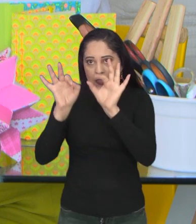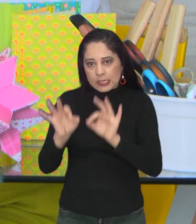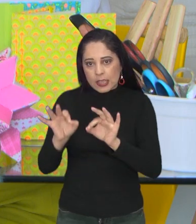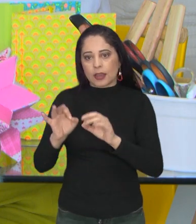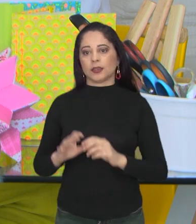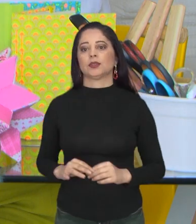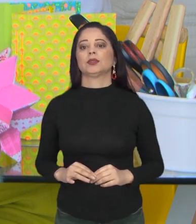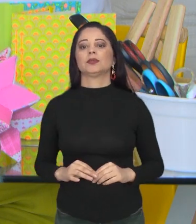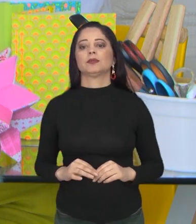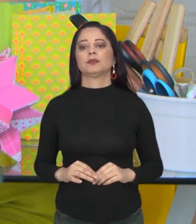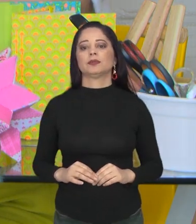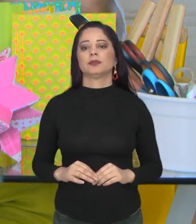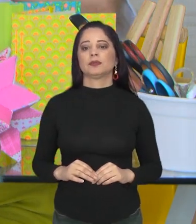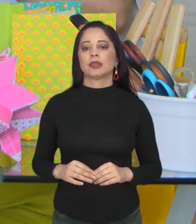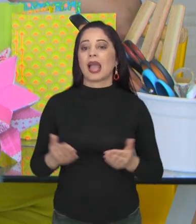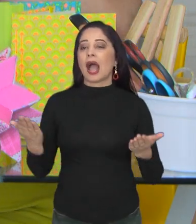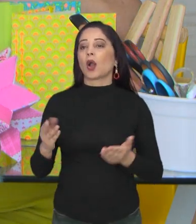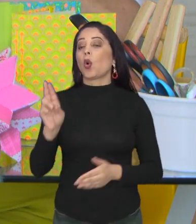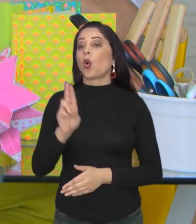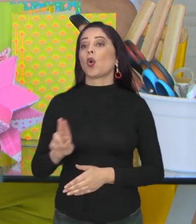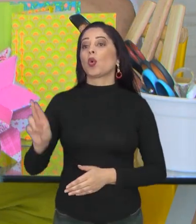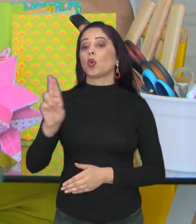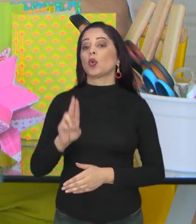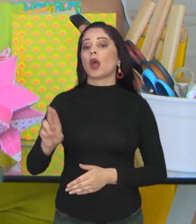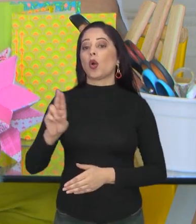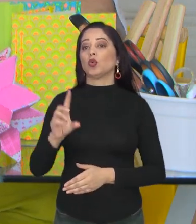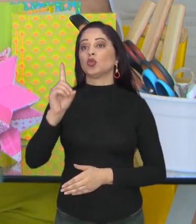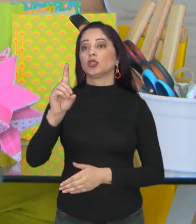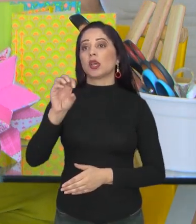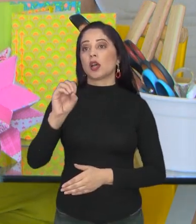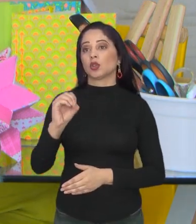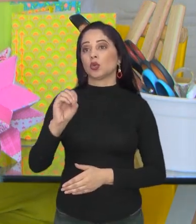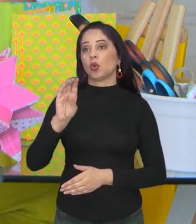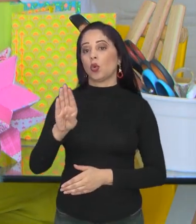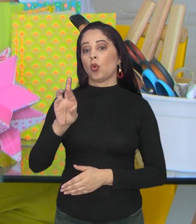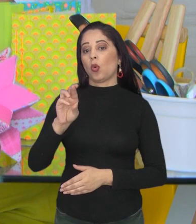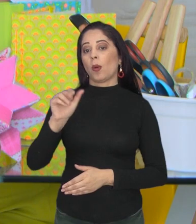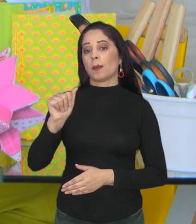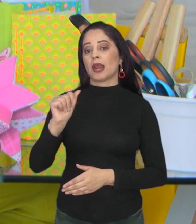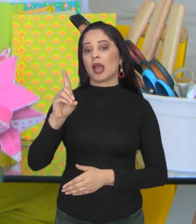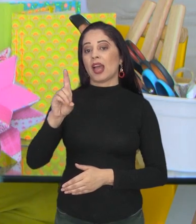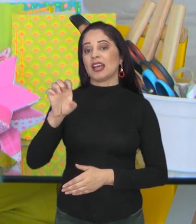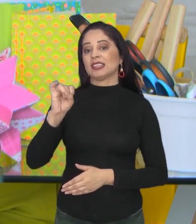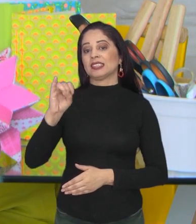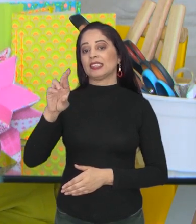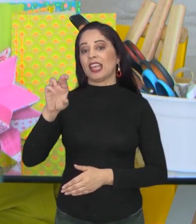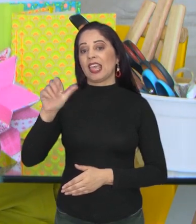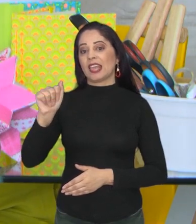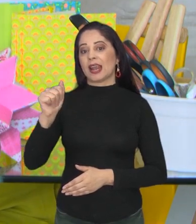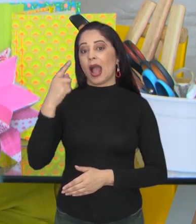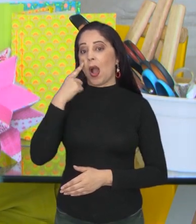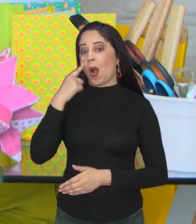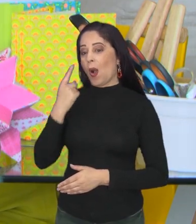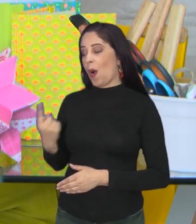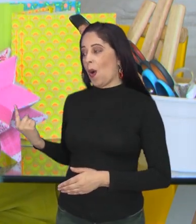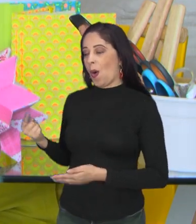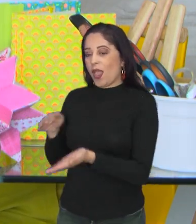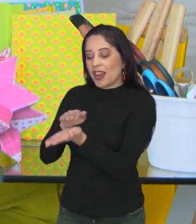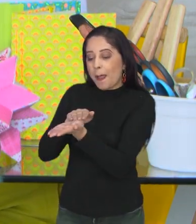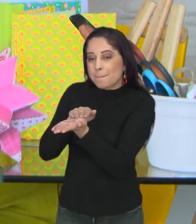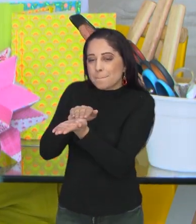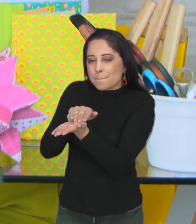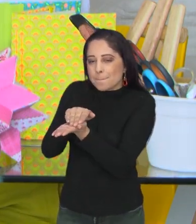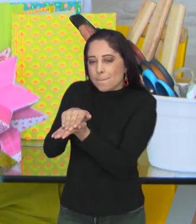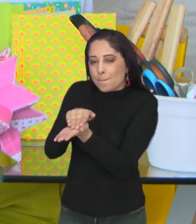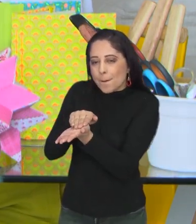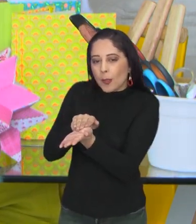as mãos e depois eu vou usar a dobradeira que eu tinha mostrado para vocês para vincar esse